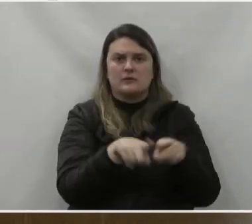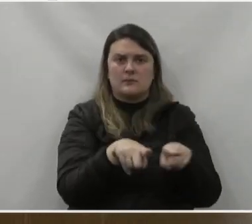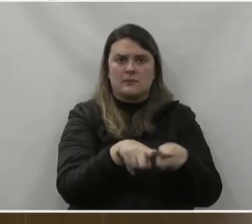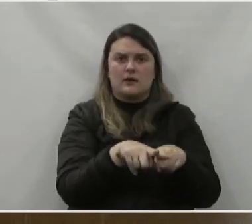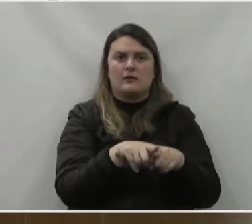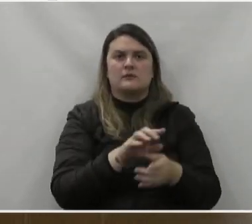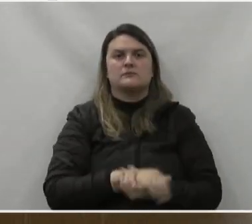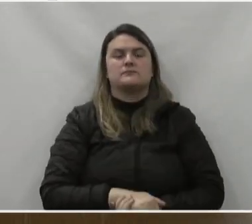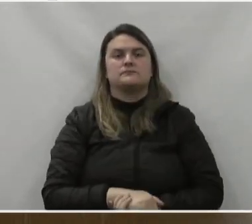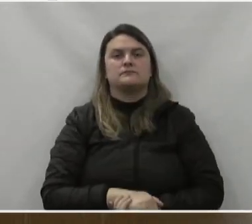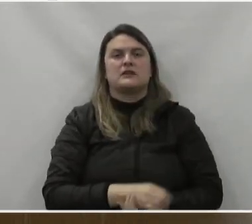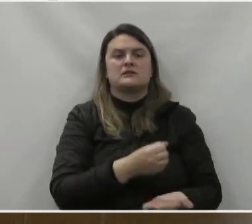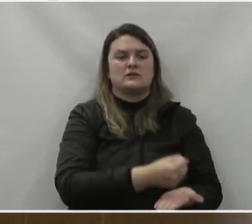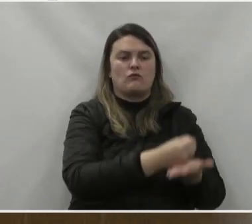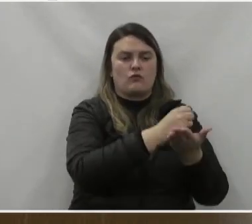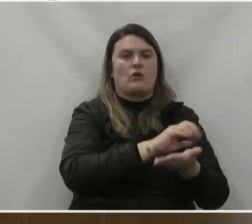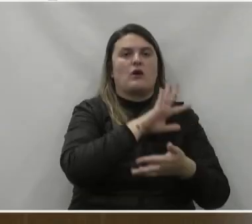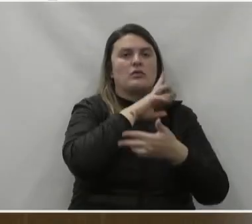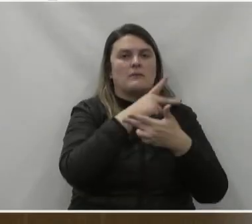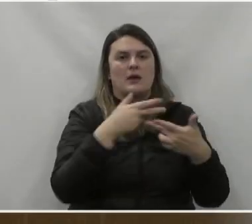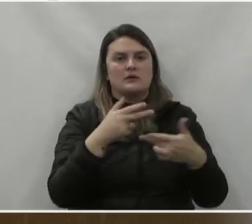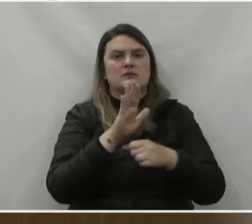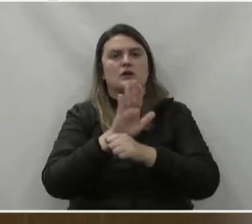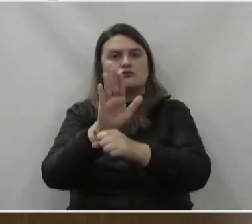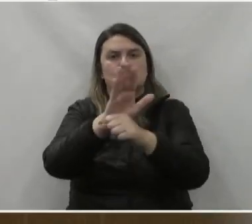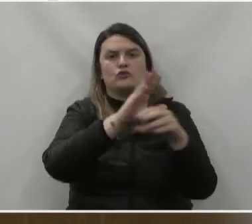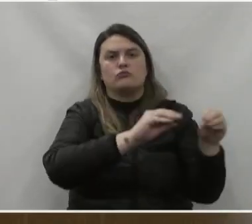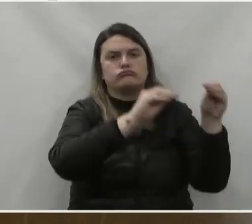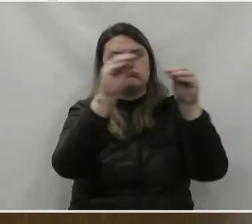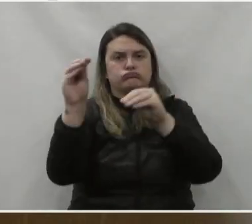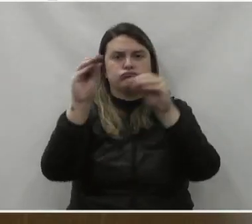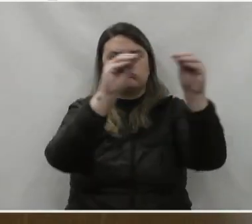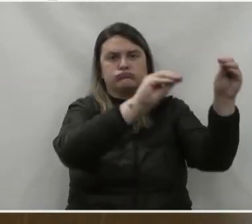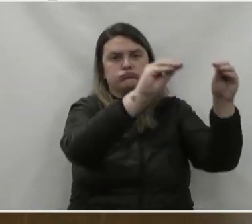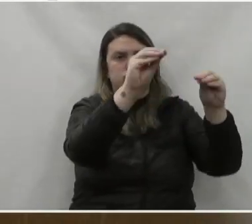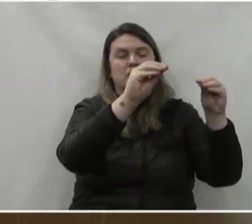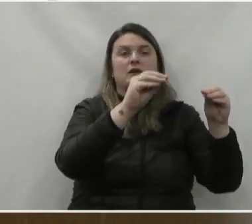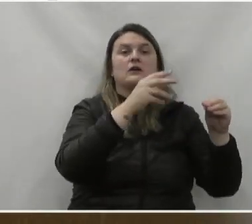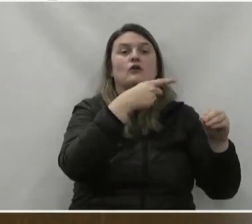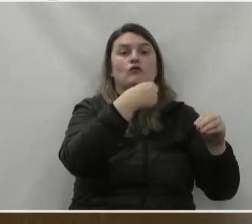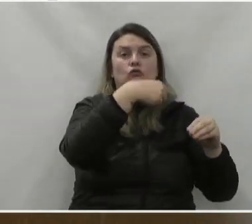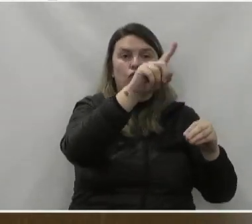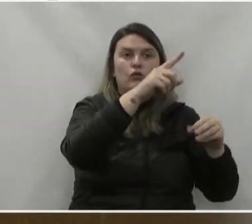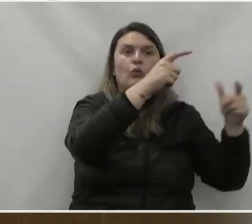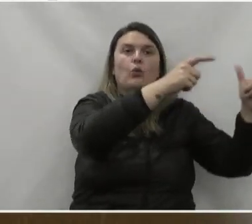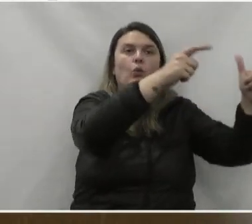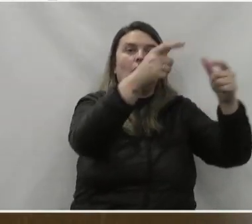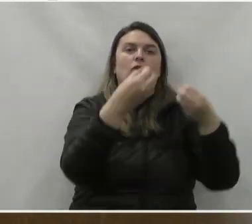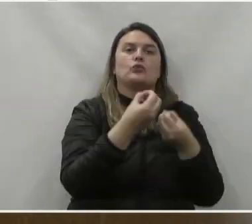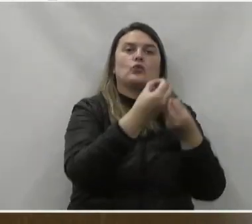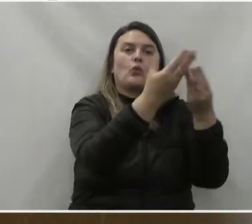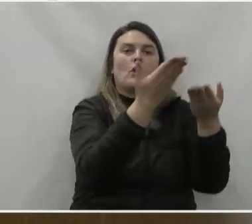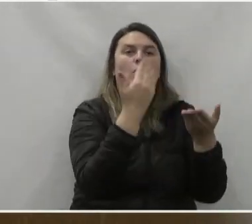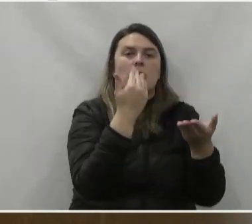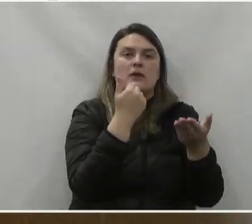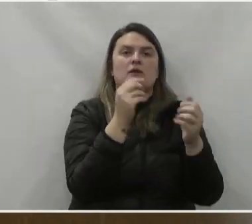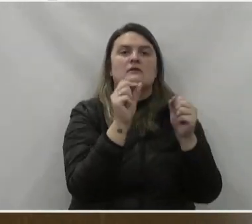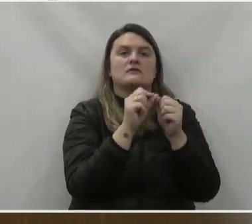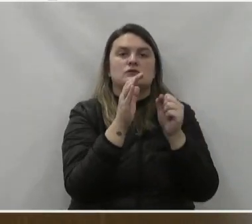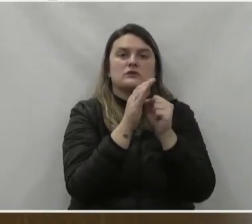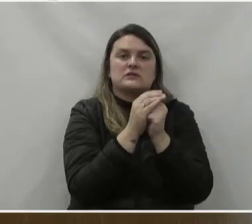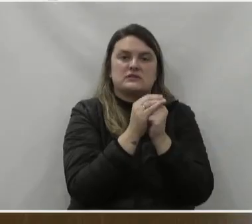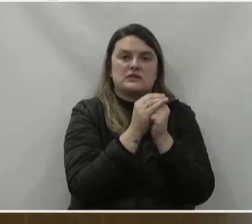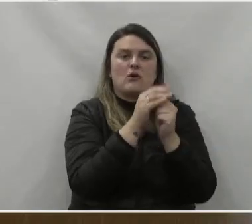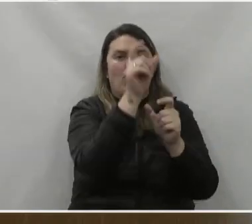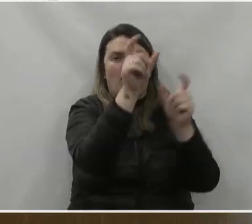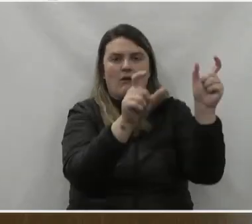peito, salvando animais, ajudando nas mudanças, visitando os alojamentos, levando alimentos, doações, orando pelas pessoas